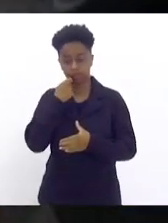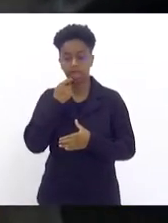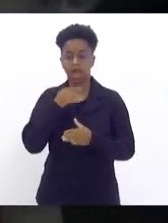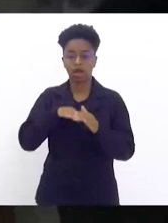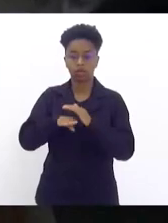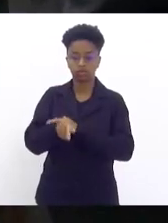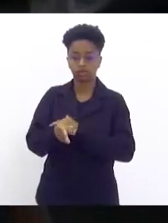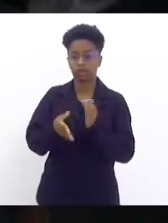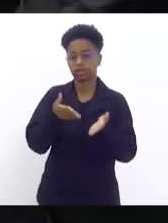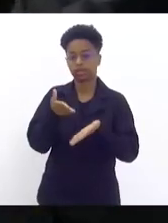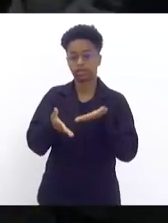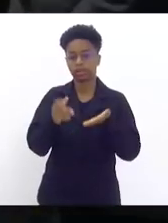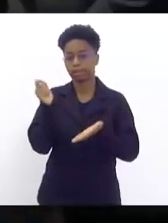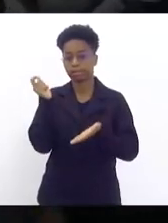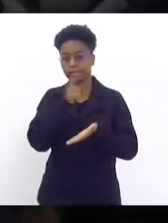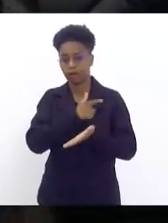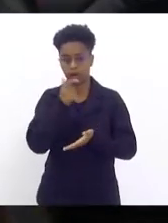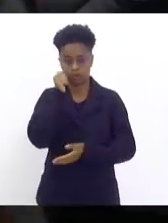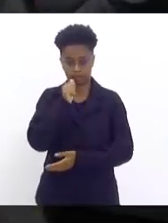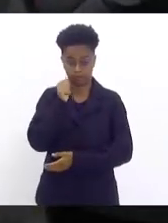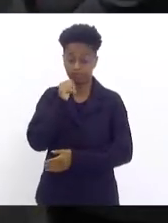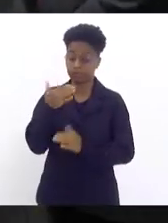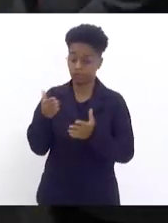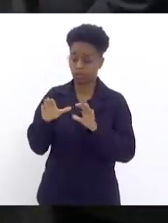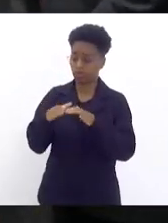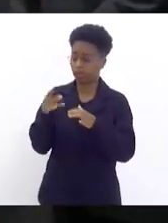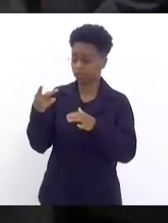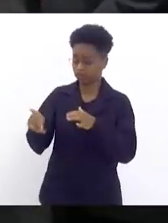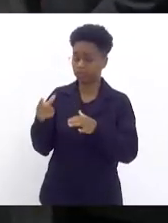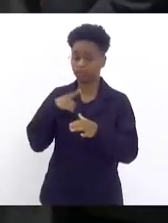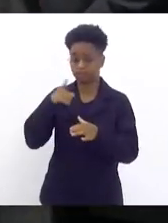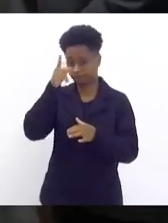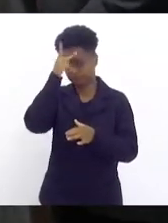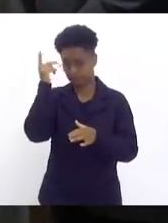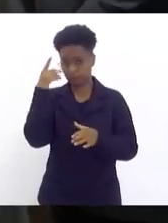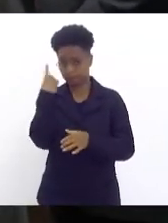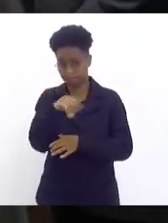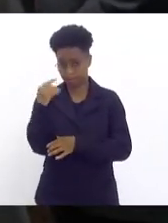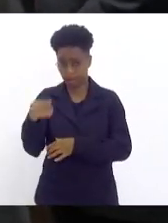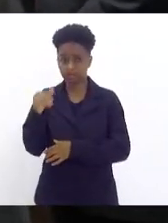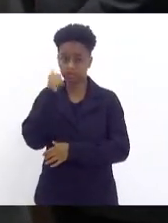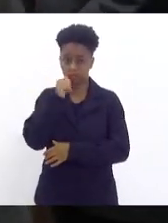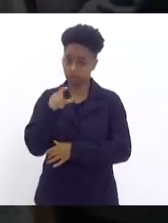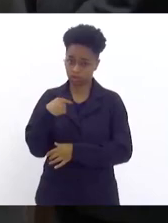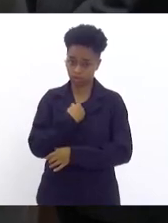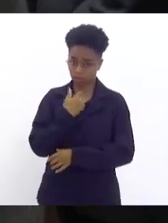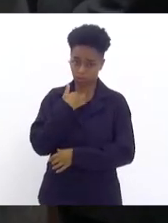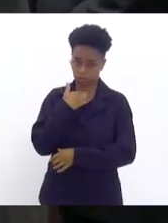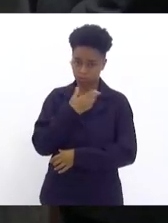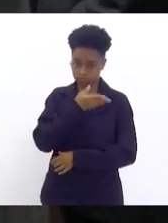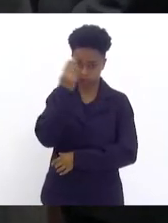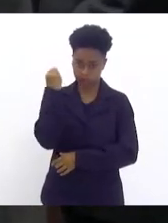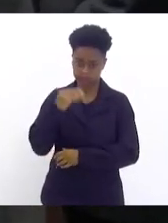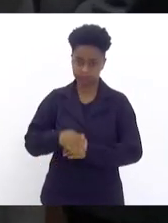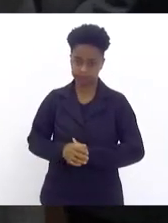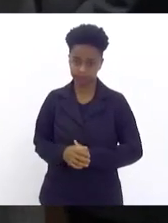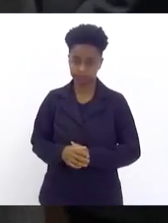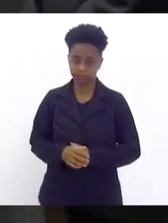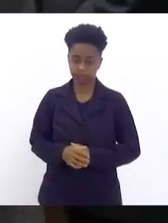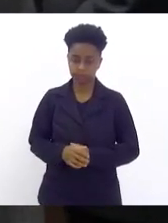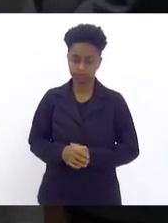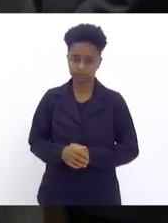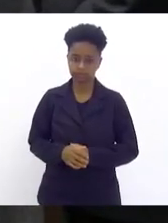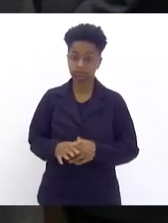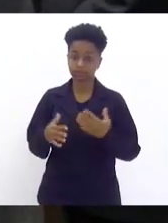as mulheres aliás no grupo dele tem gente que até bate em mulher a gente não esquecer disso e é esse